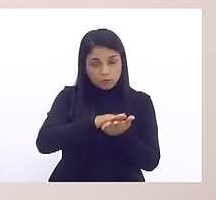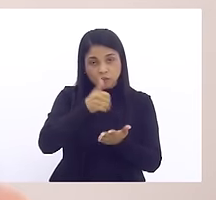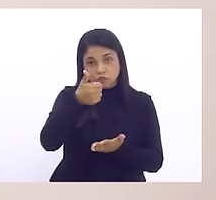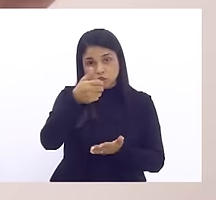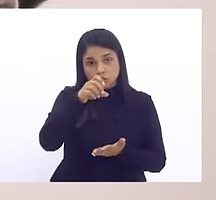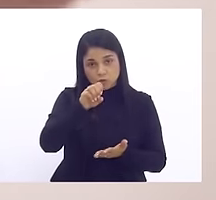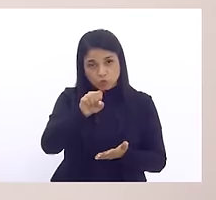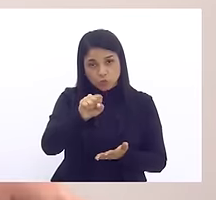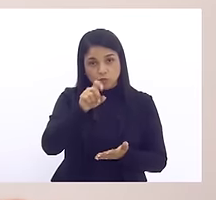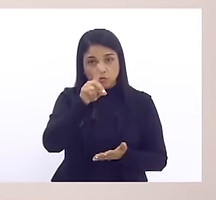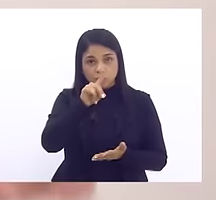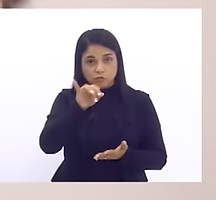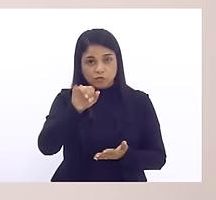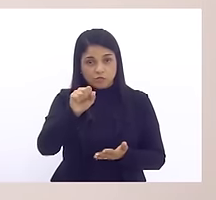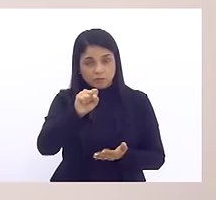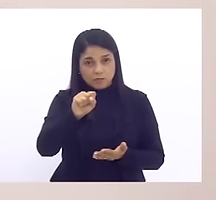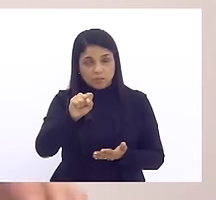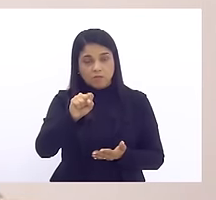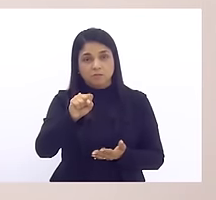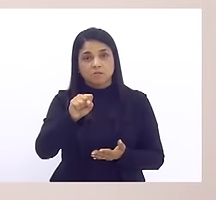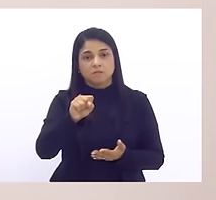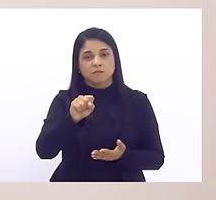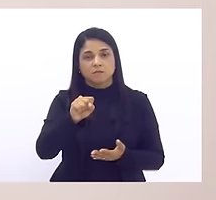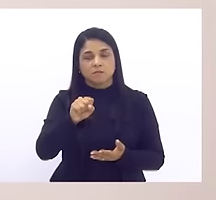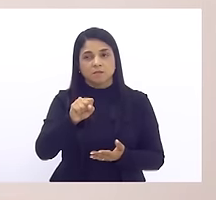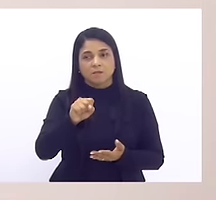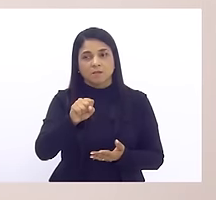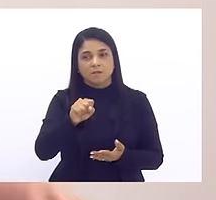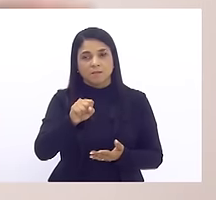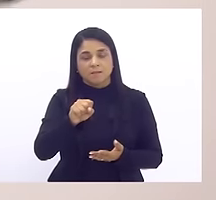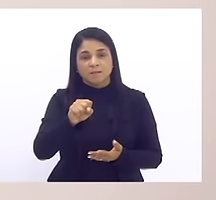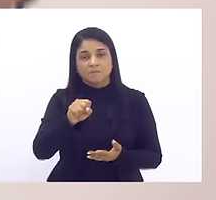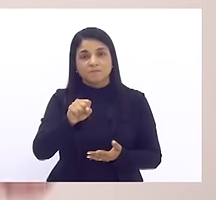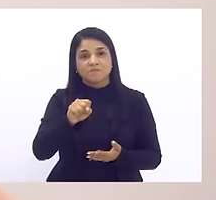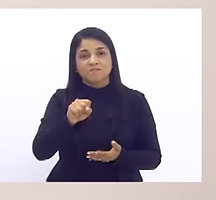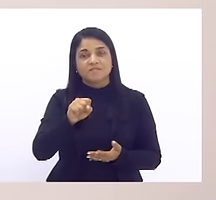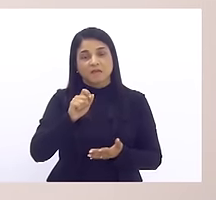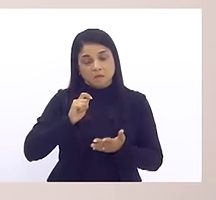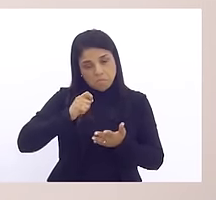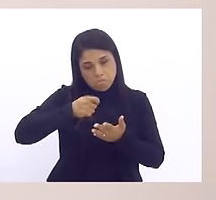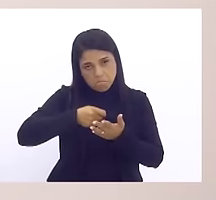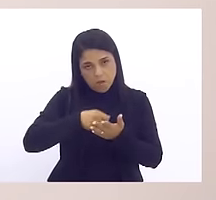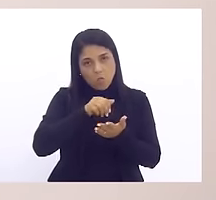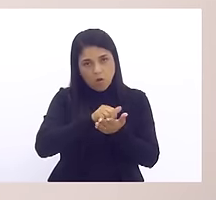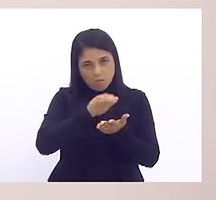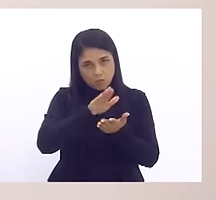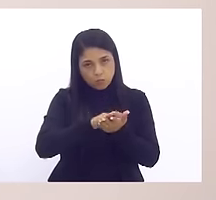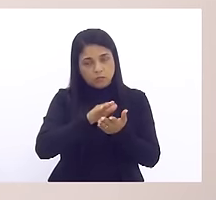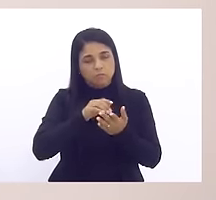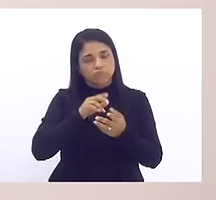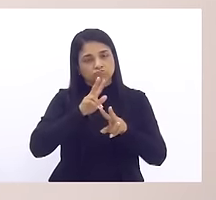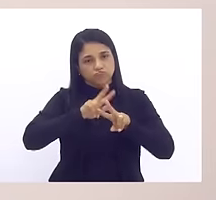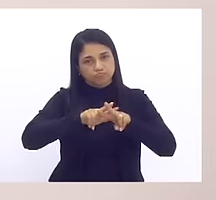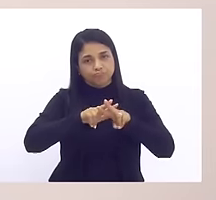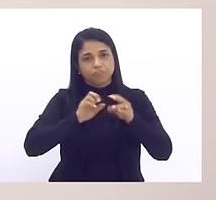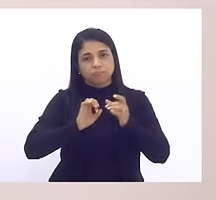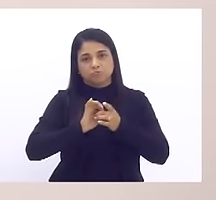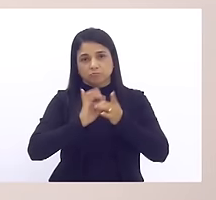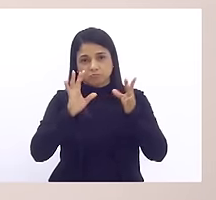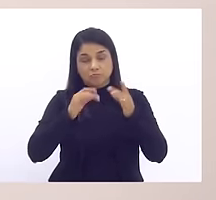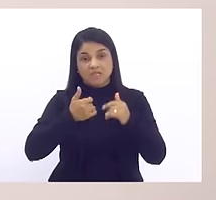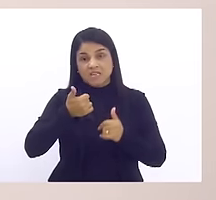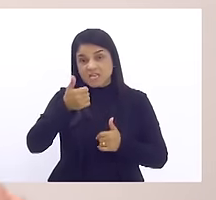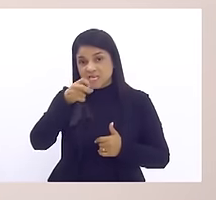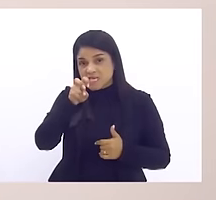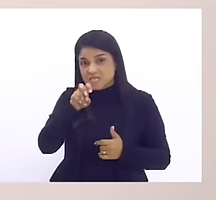há 18 dias nesse caso a mim há 18 dias ele tinha soltado o carro dele pagou 15